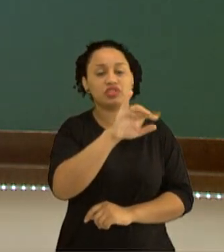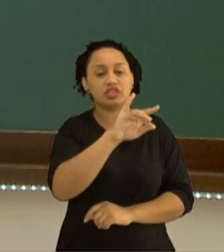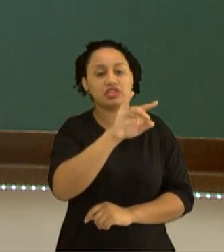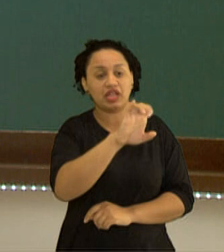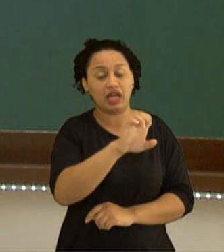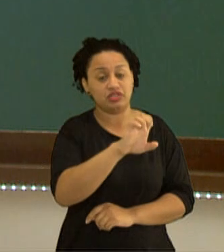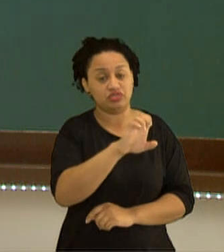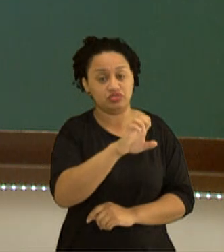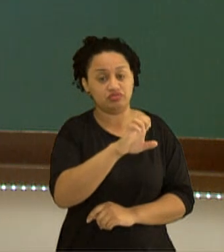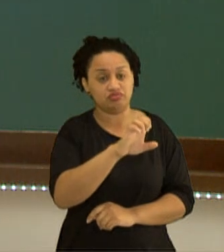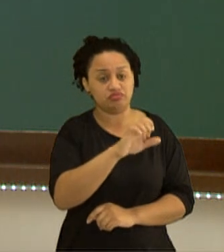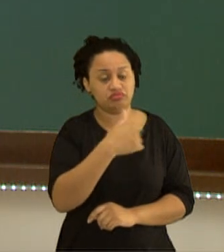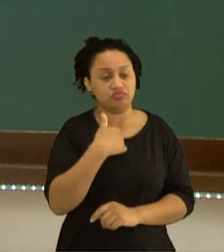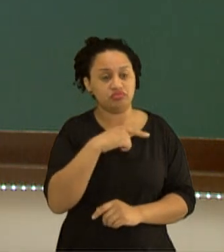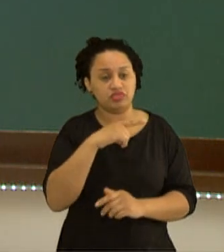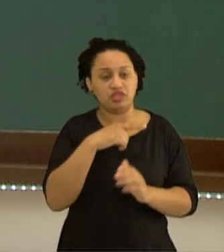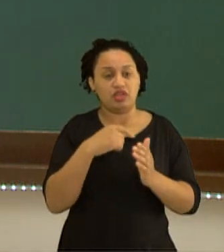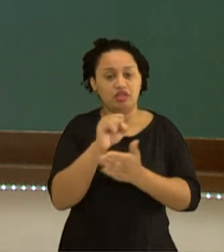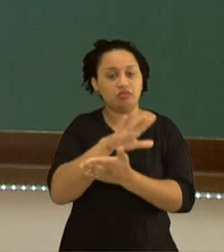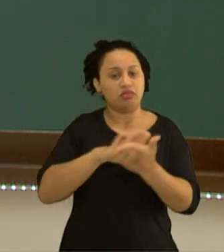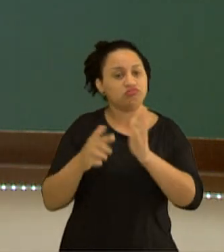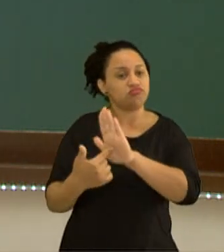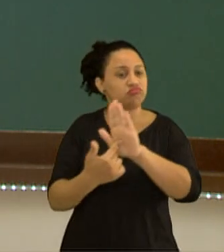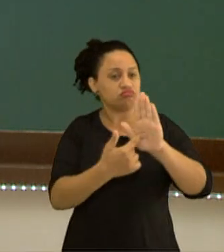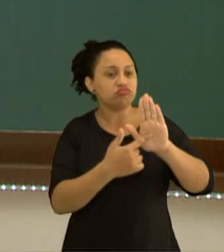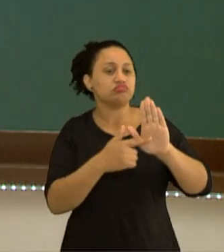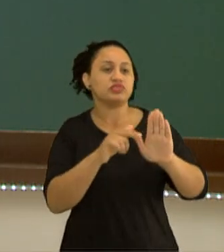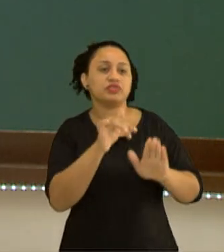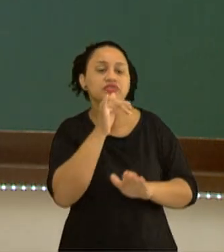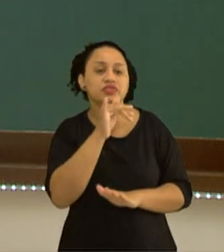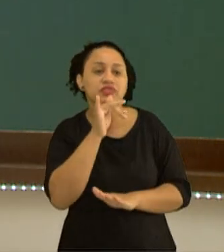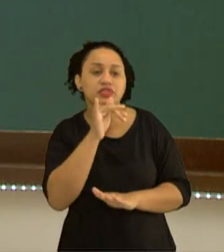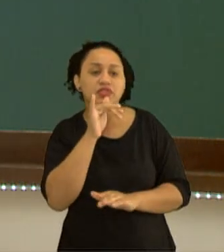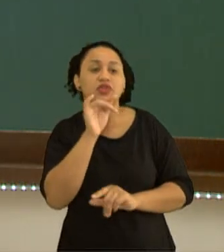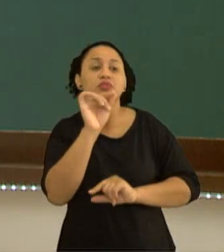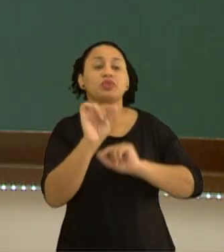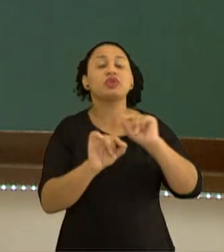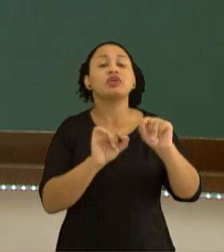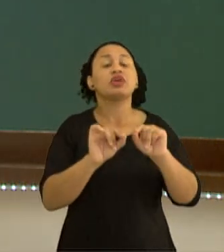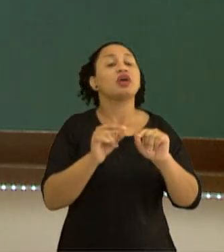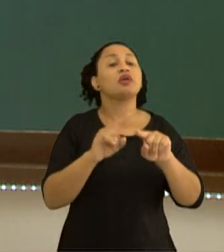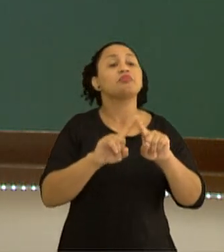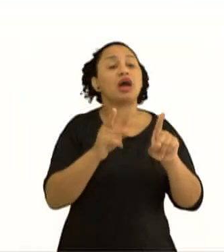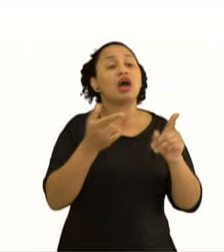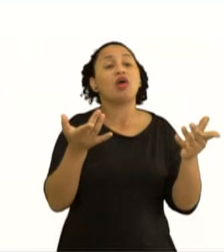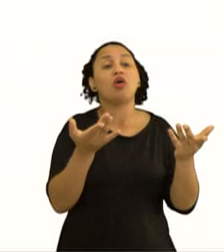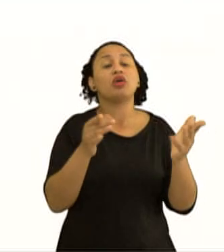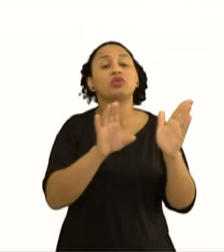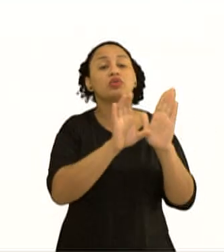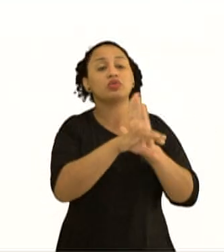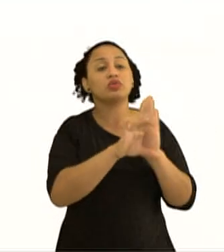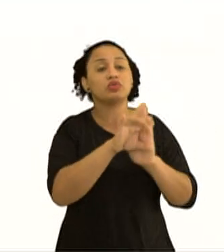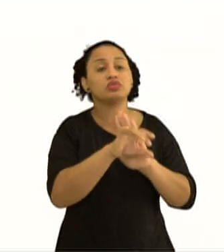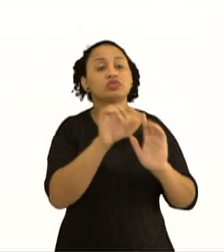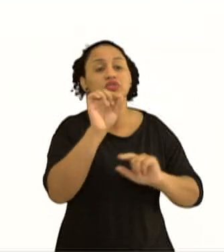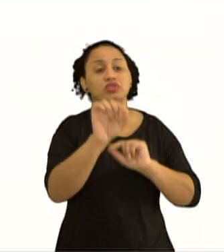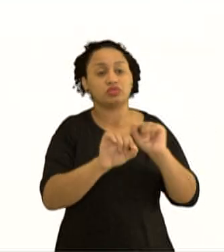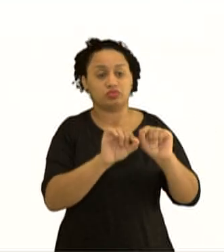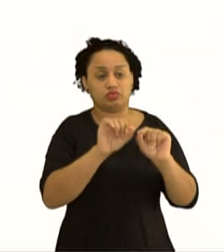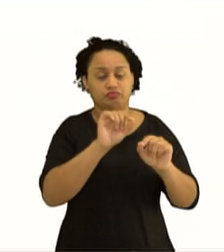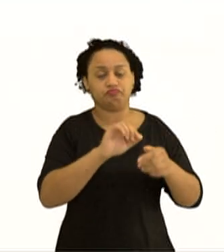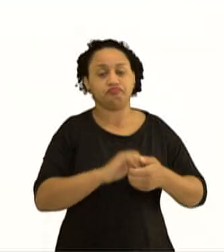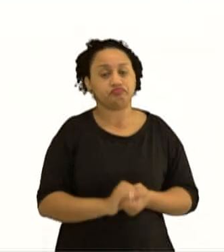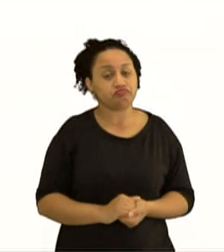física, inclusive temos uma imagem aqui que representa, né, como exemplo, mas vamos ao conceito. Atividade